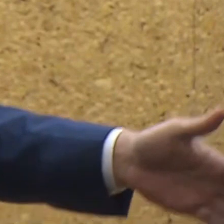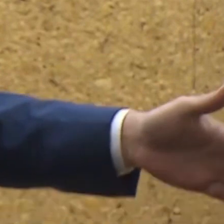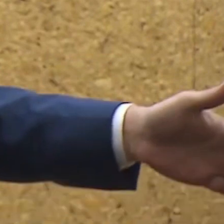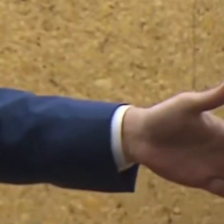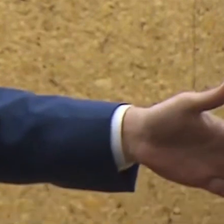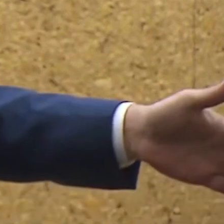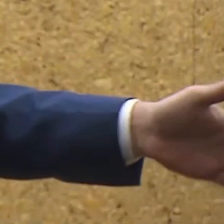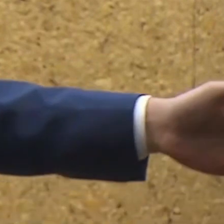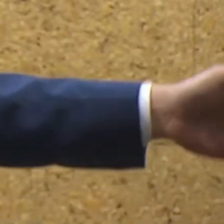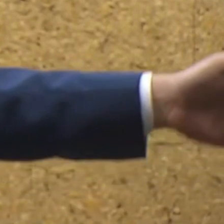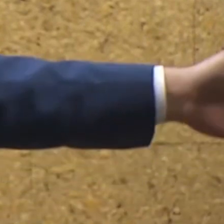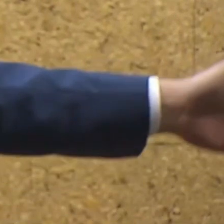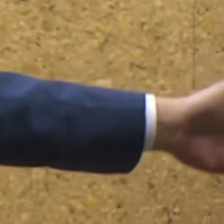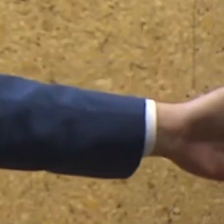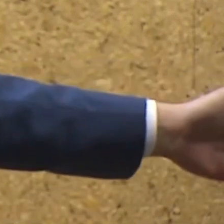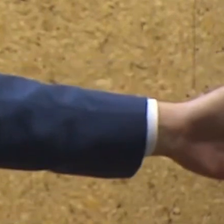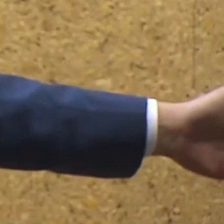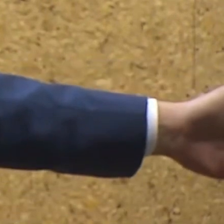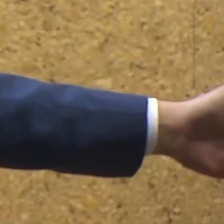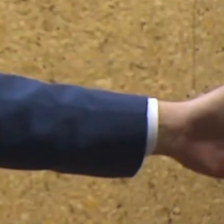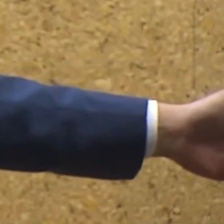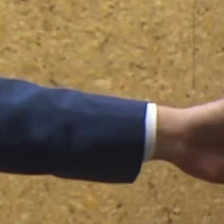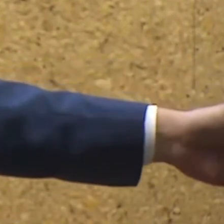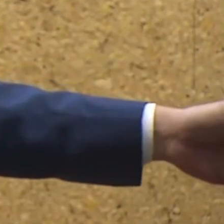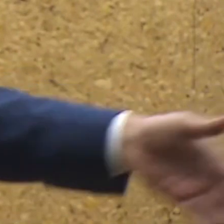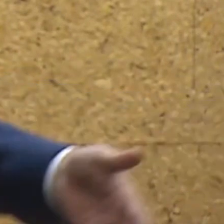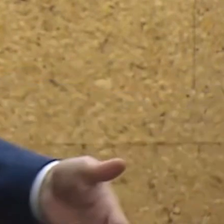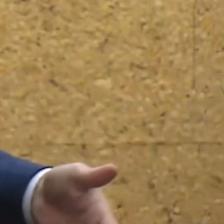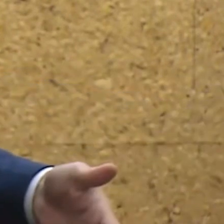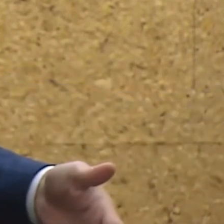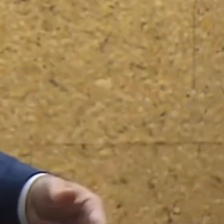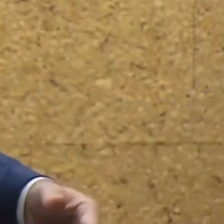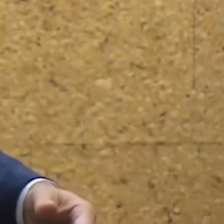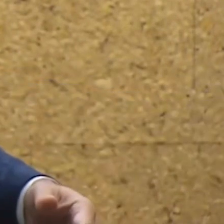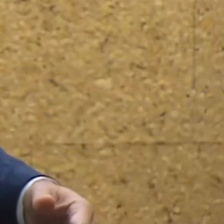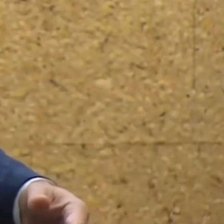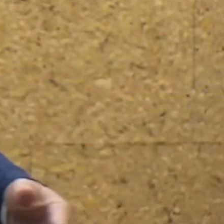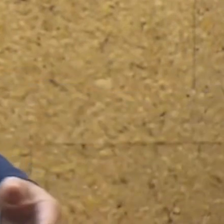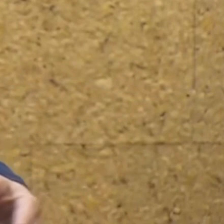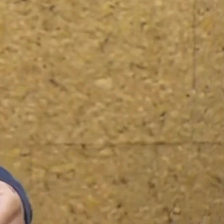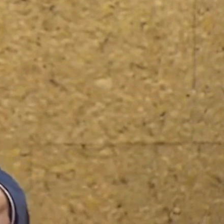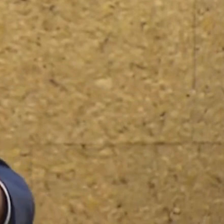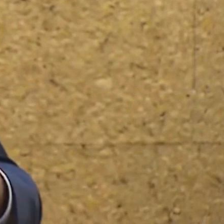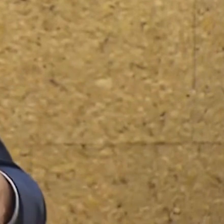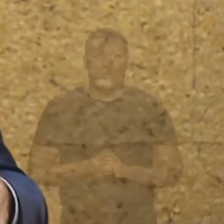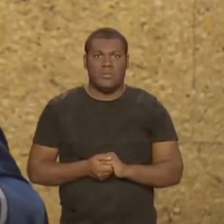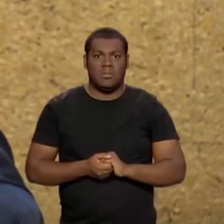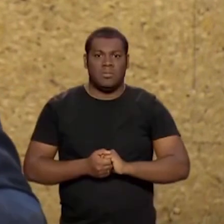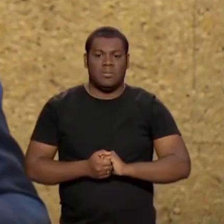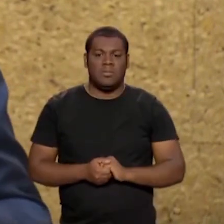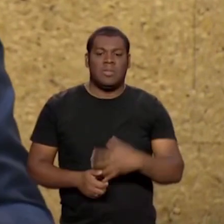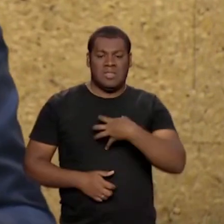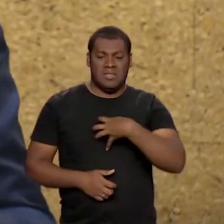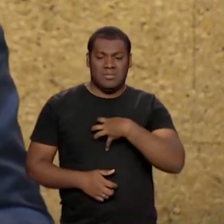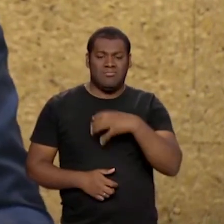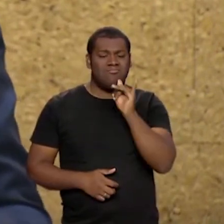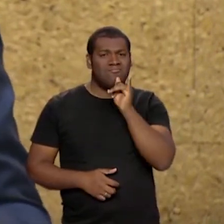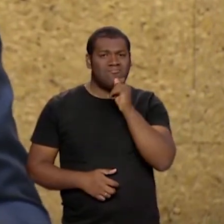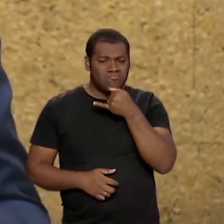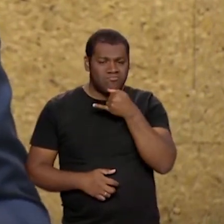de parte da oposição, me entristece, porque é a torcida do contra.